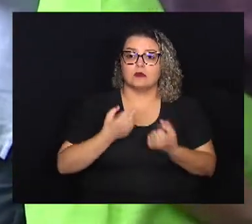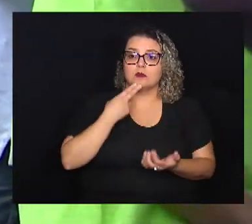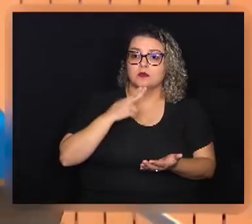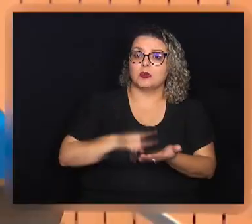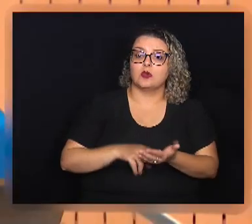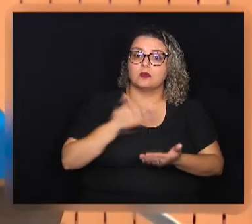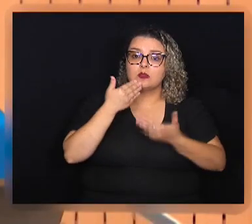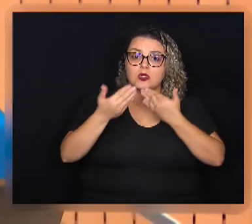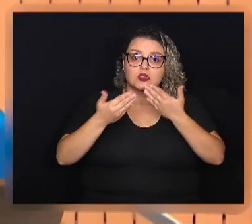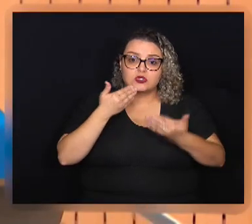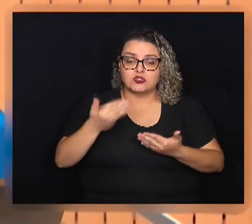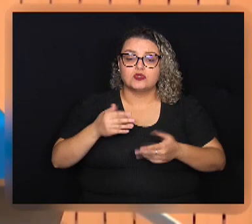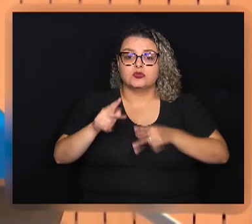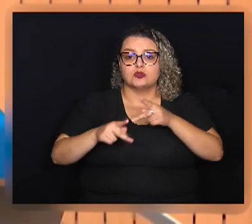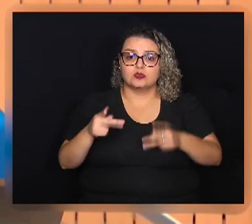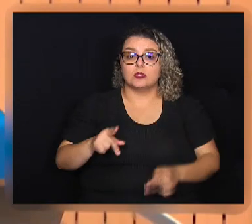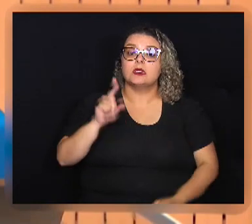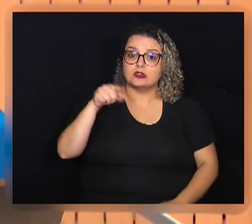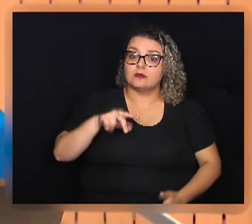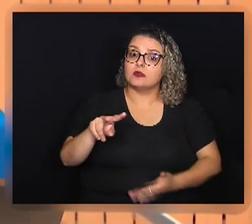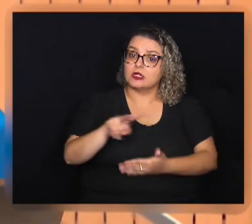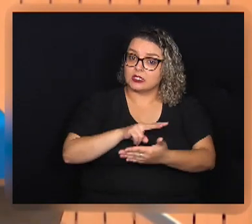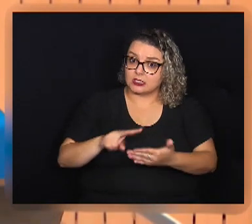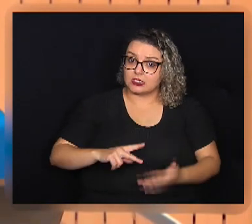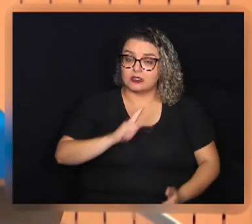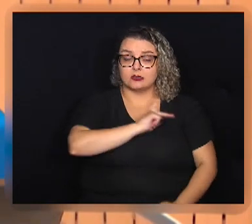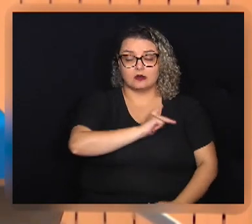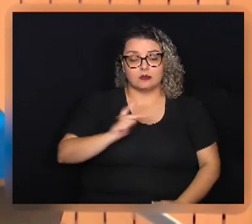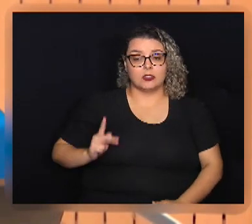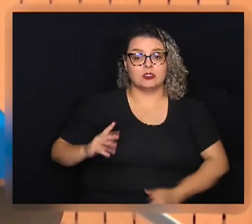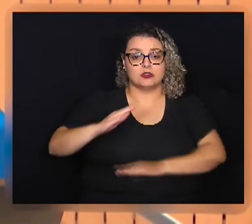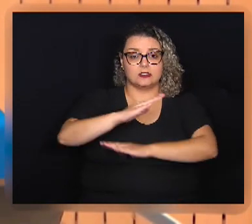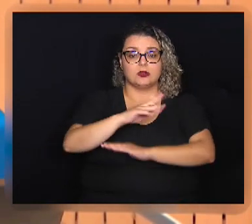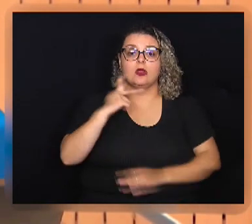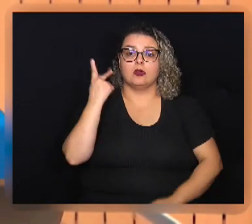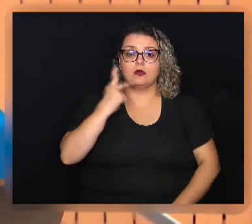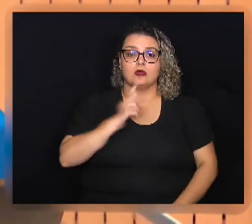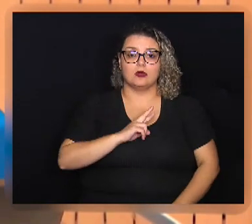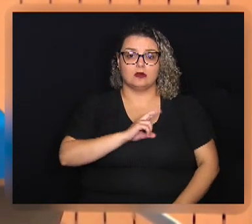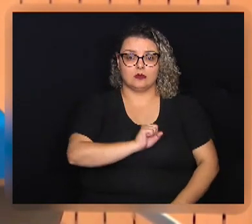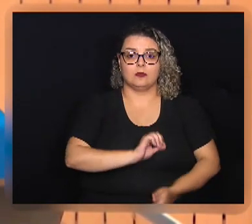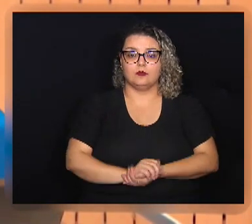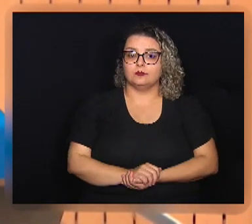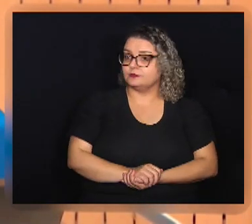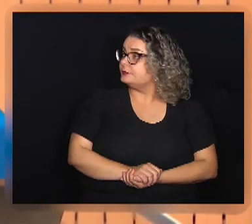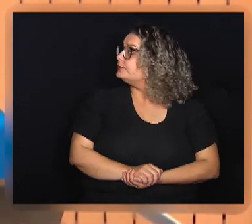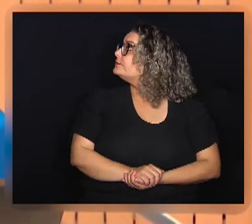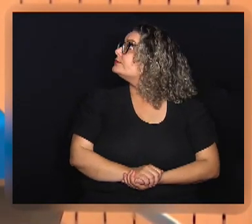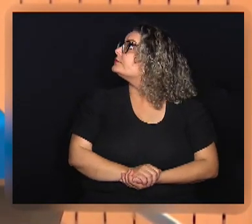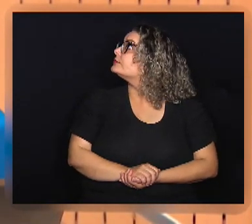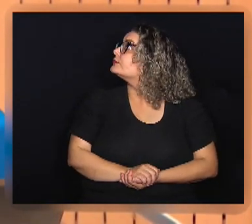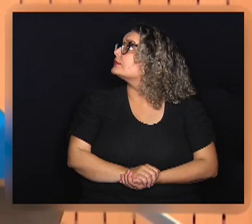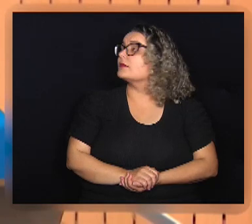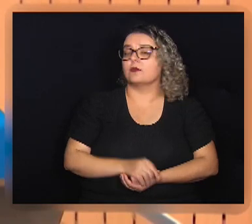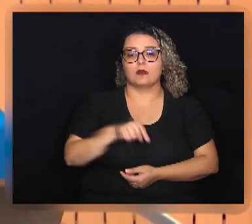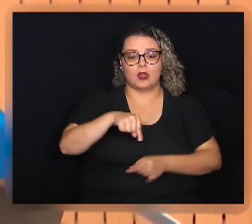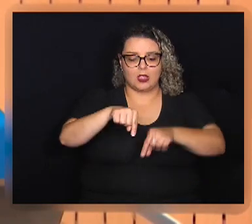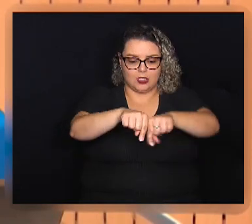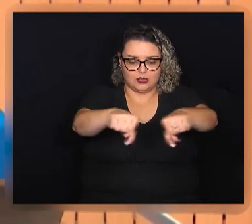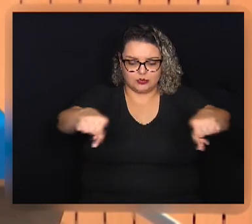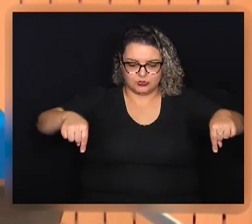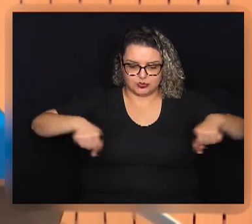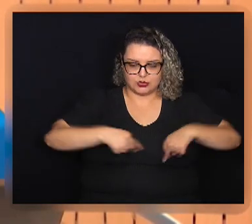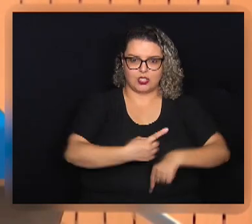população. Esta, que foi lida pelo presidente da Câmara, o vereador Luiz Sossini. Esse loteamento data de